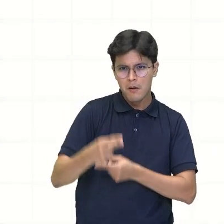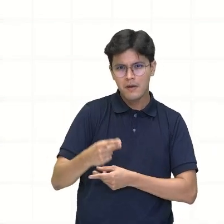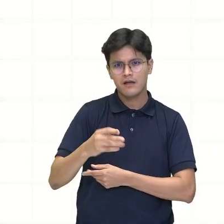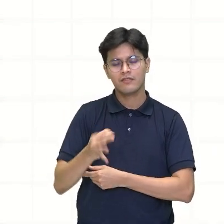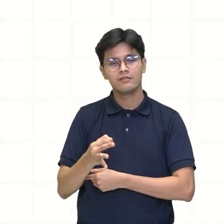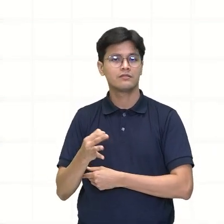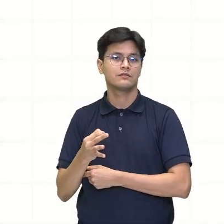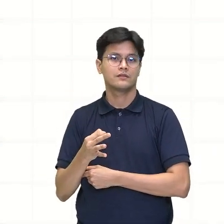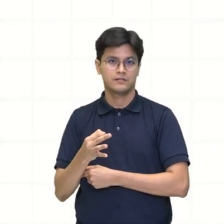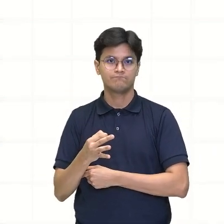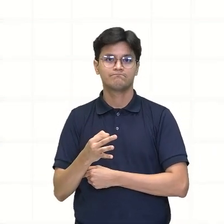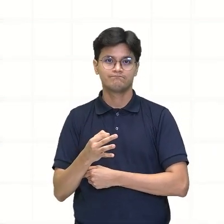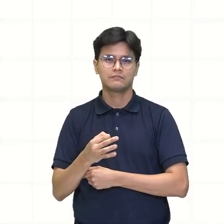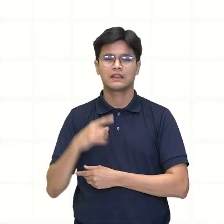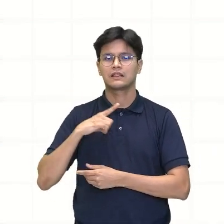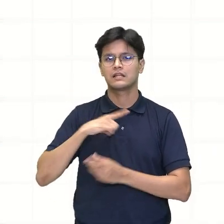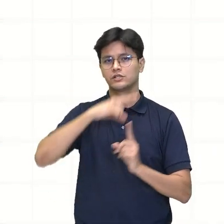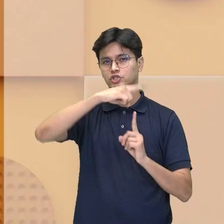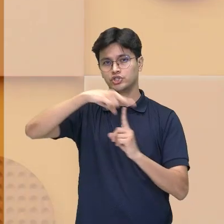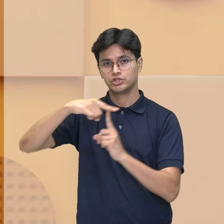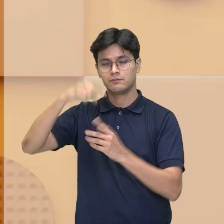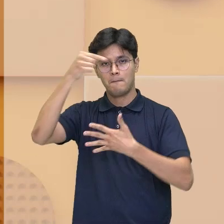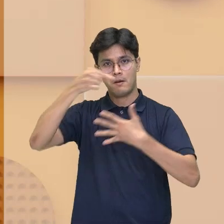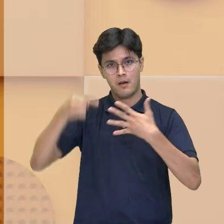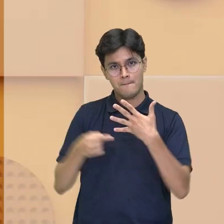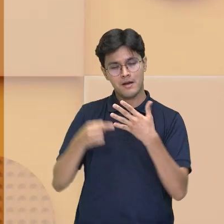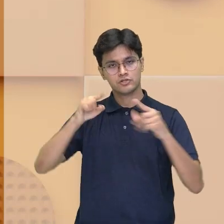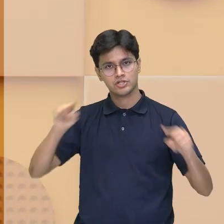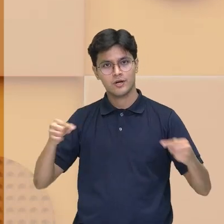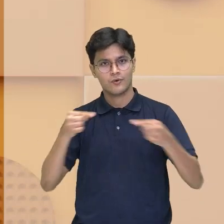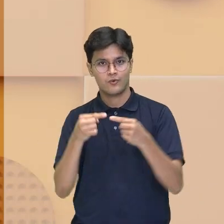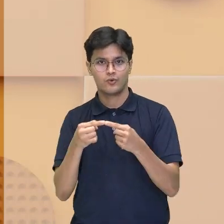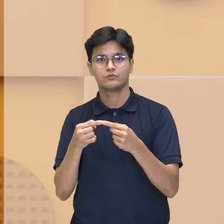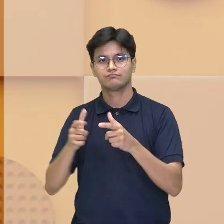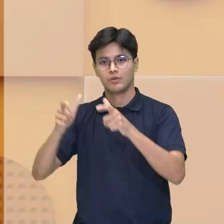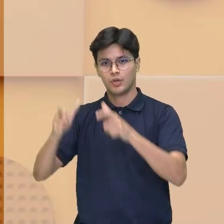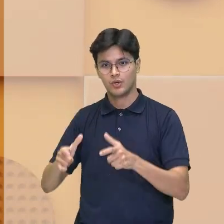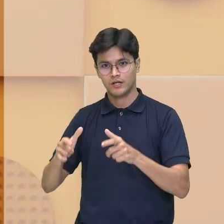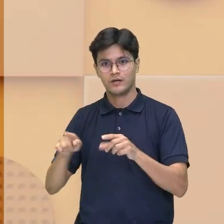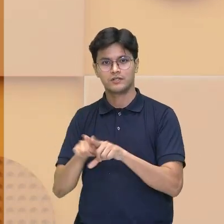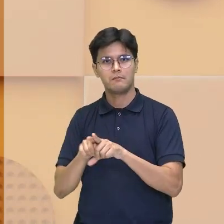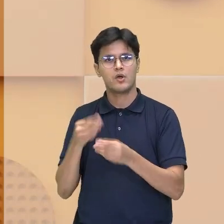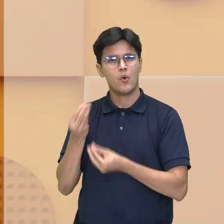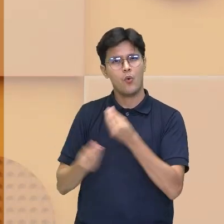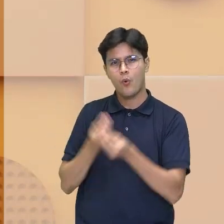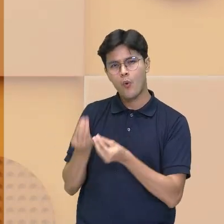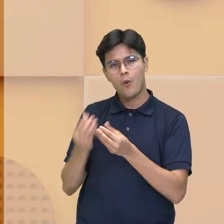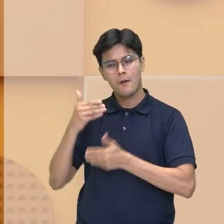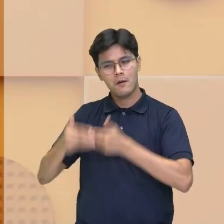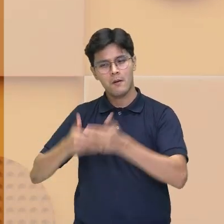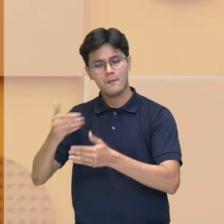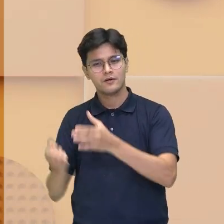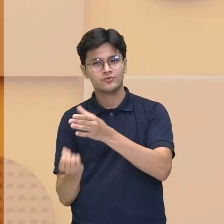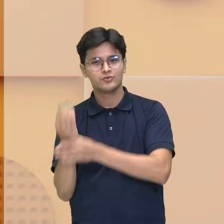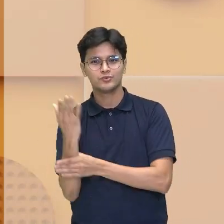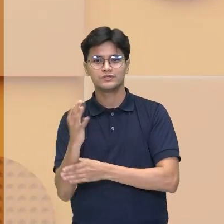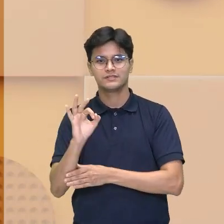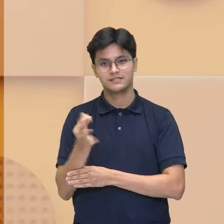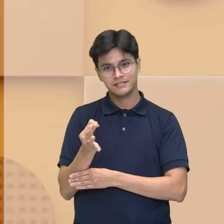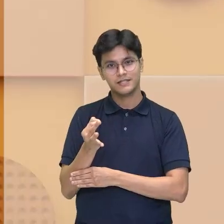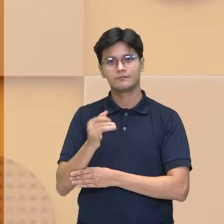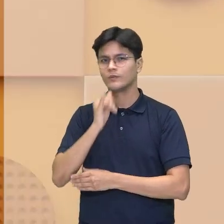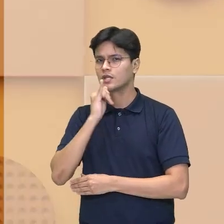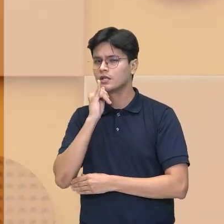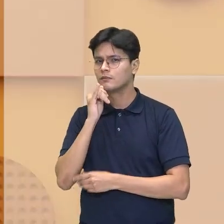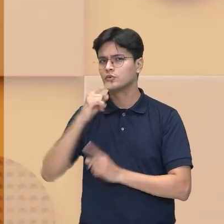sua localização e o processo de formação, né? Qual foi a origem ali do processo de formação? Que tipo de